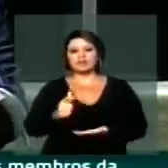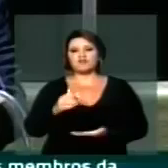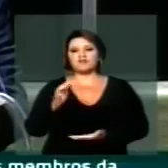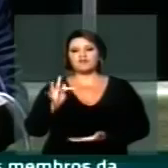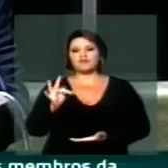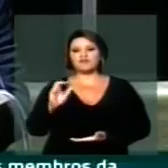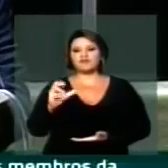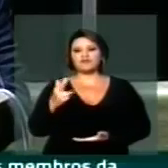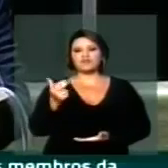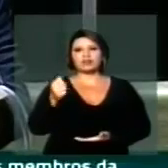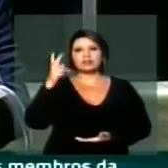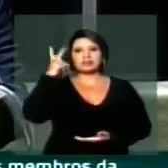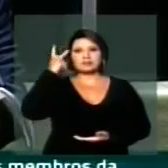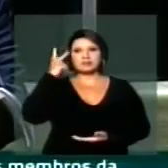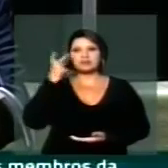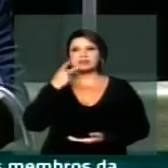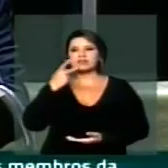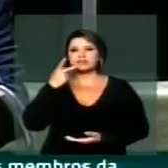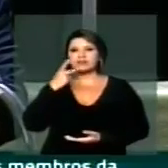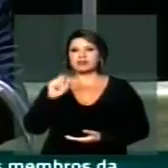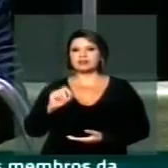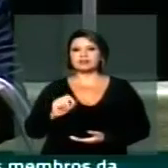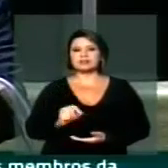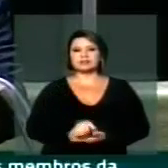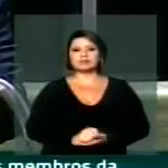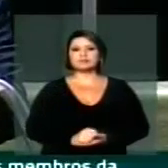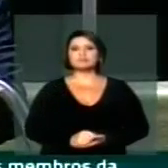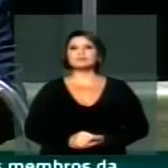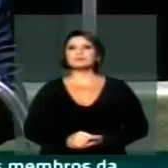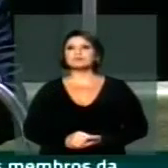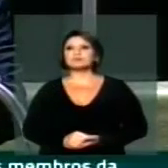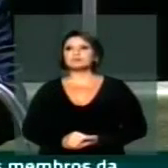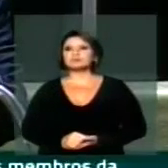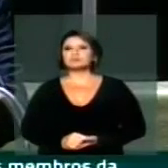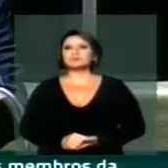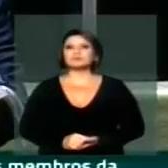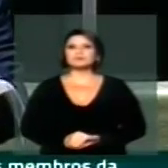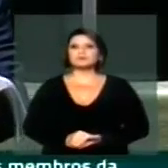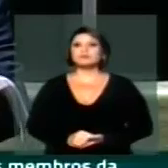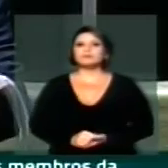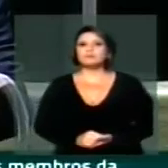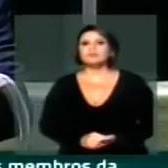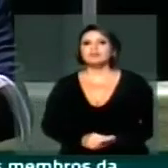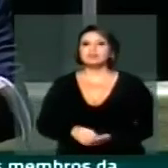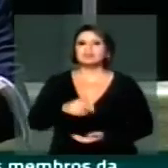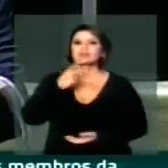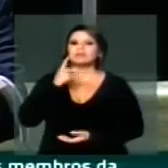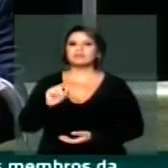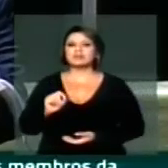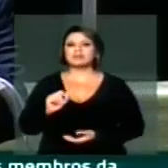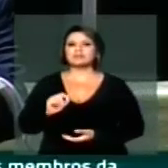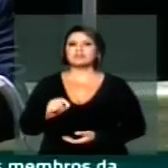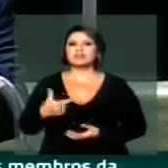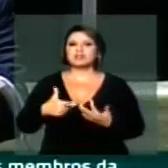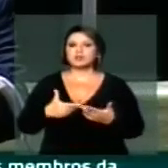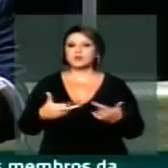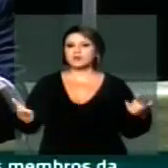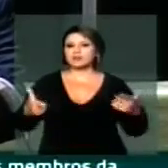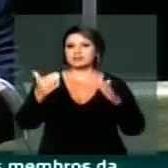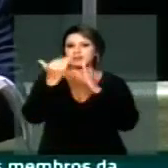Paulo. Na edição da Folha de São Paulo de hoje, em que afirma, dentre